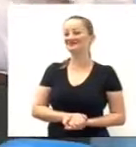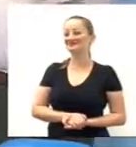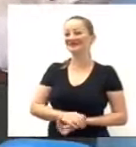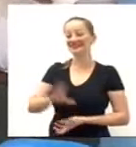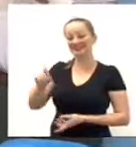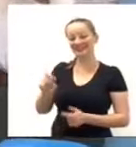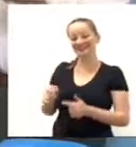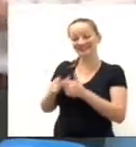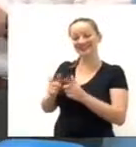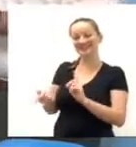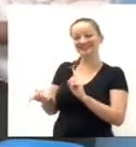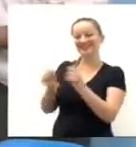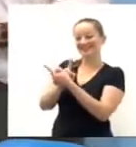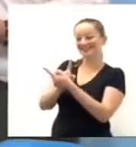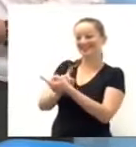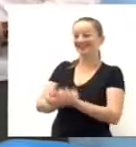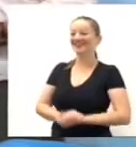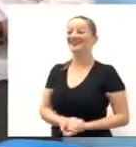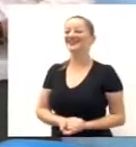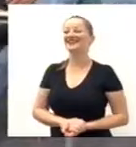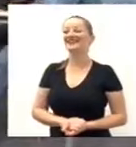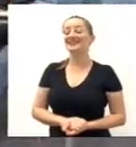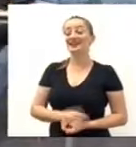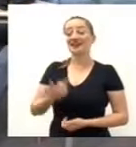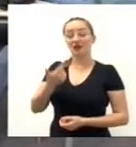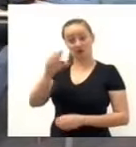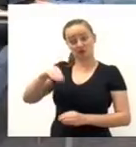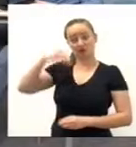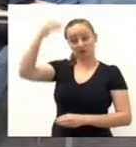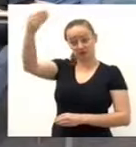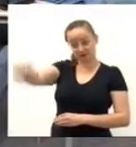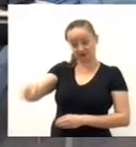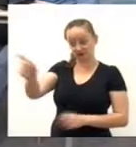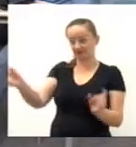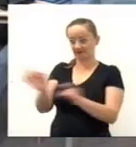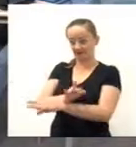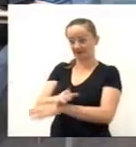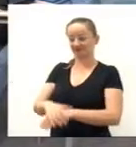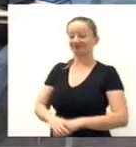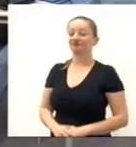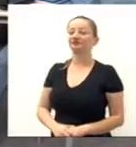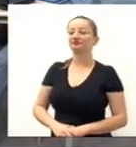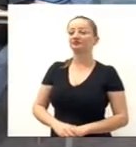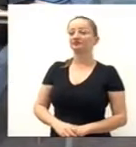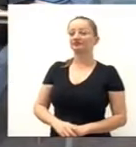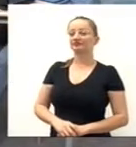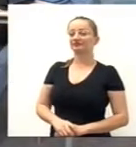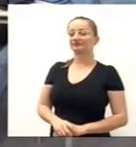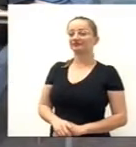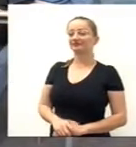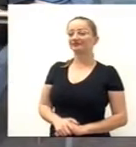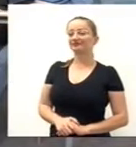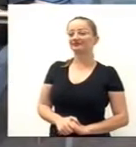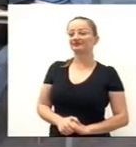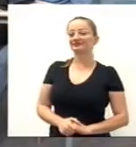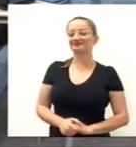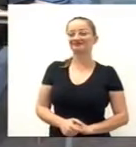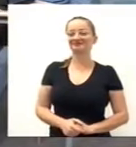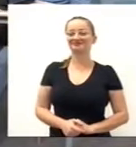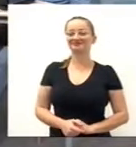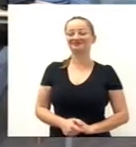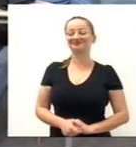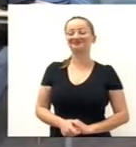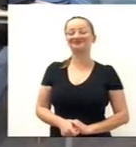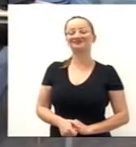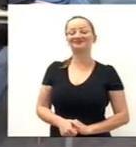aqui e fazer na outra folha que não tem espaço. Então, vamos voltar aqui, ó, no meu triângulo. Então,